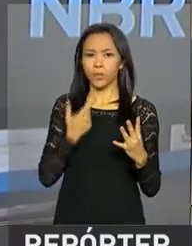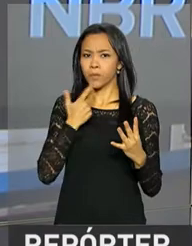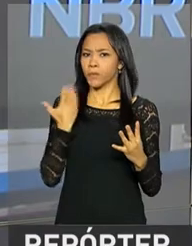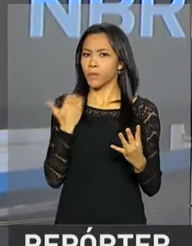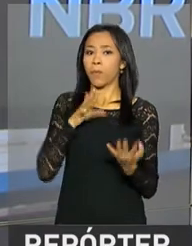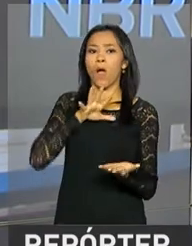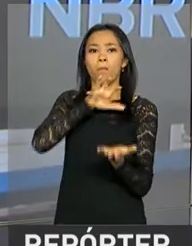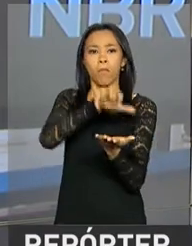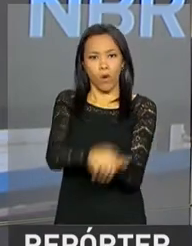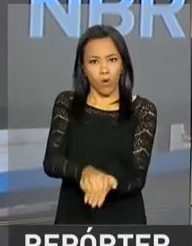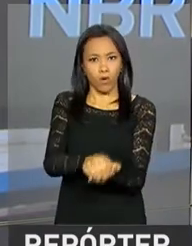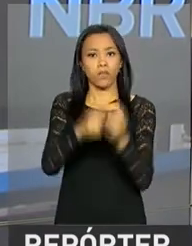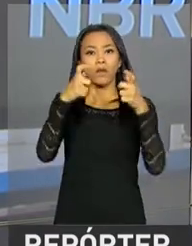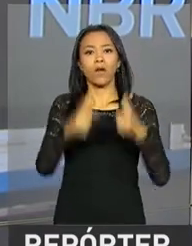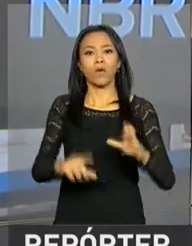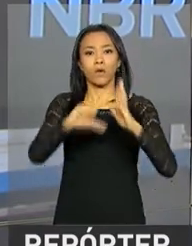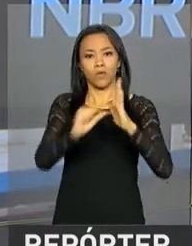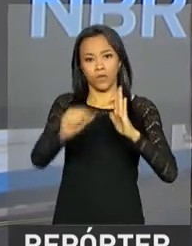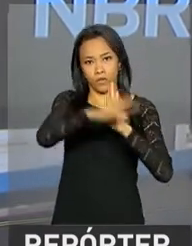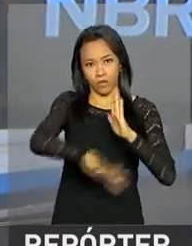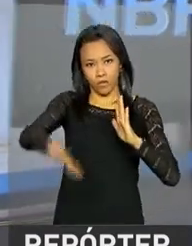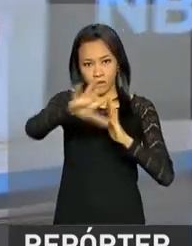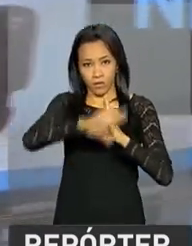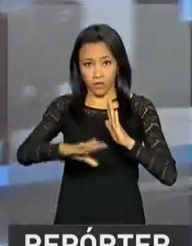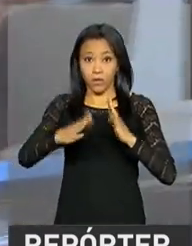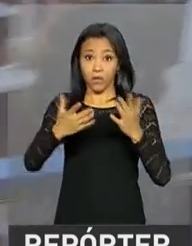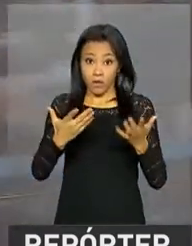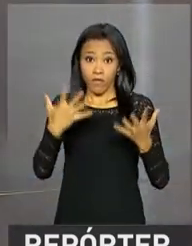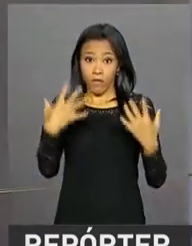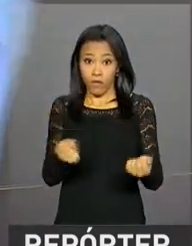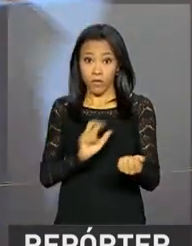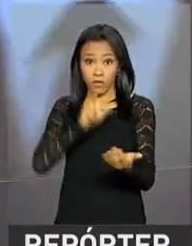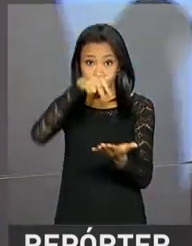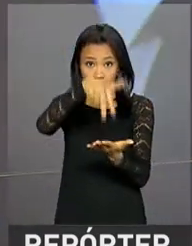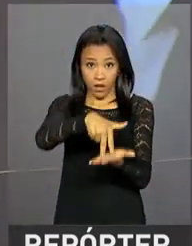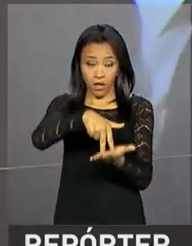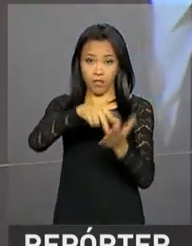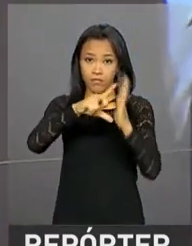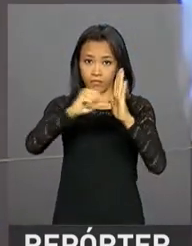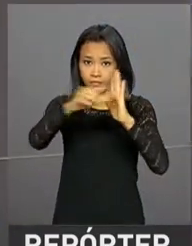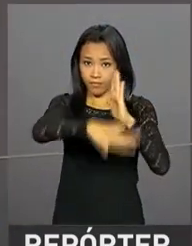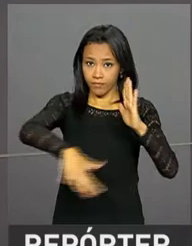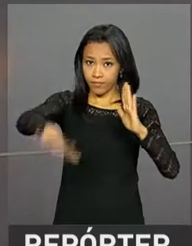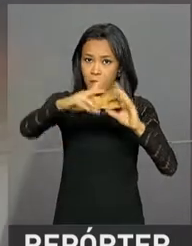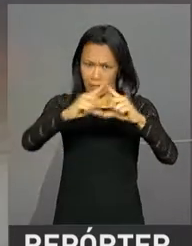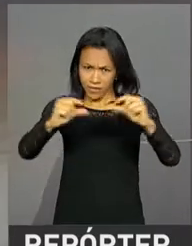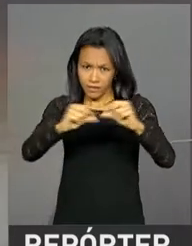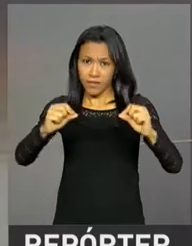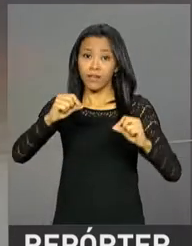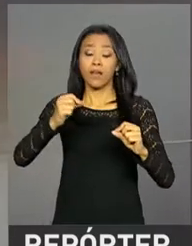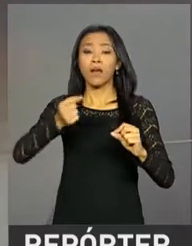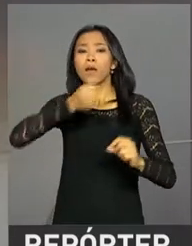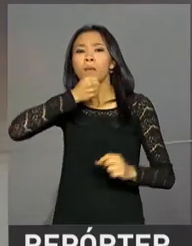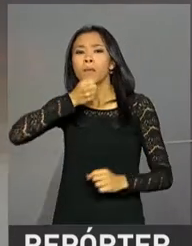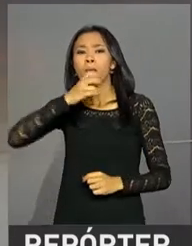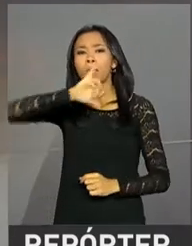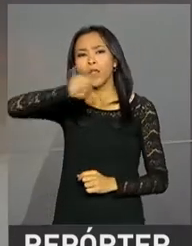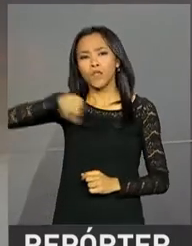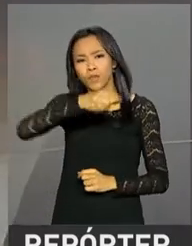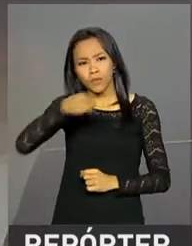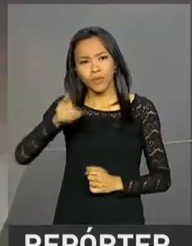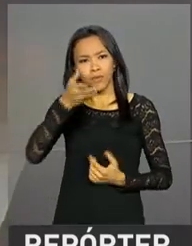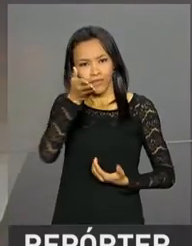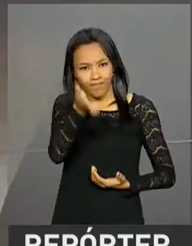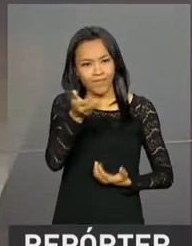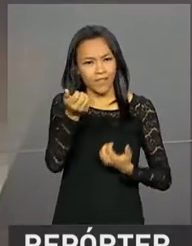no Palácio do Planalto. E é para lá que a gente vai agora ao vivo conversar com o repórter João Pedro Neto, que acompanhou a cerimônia